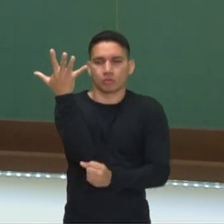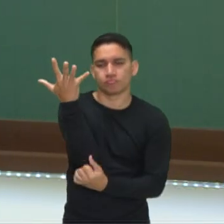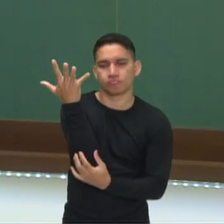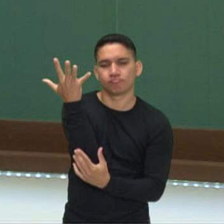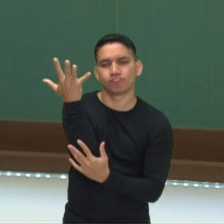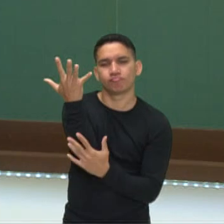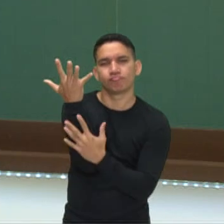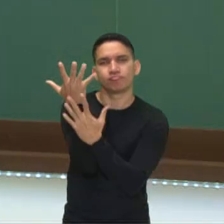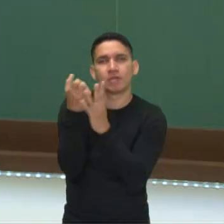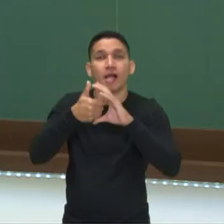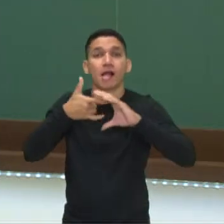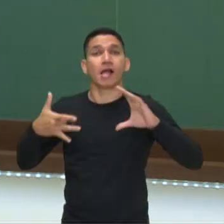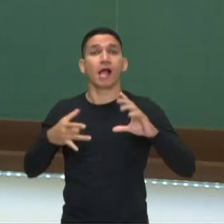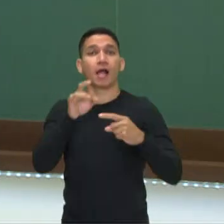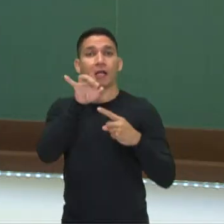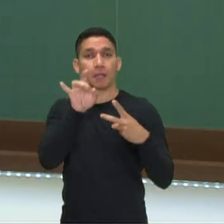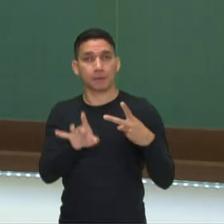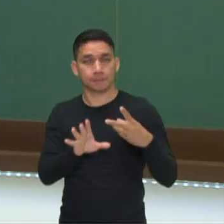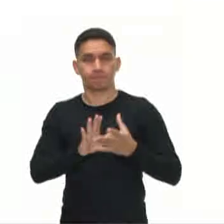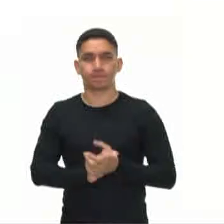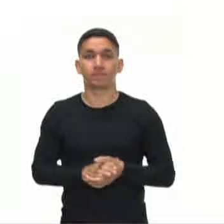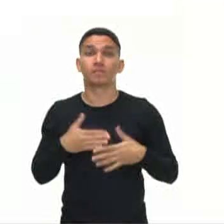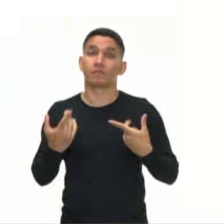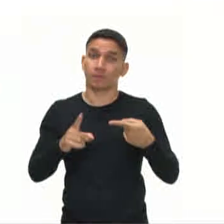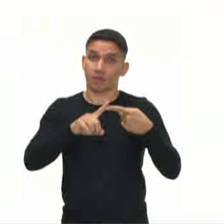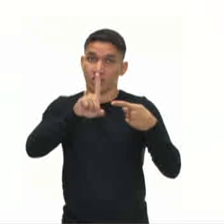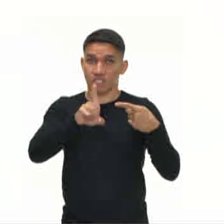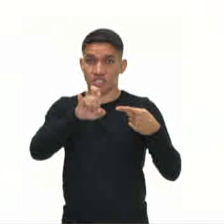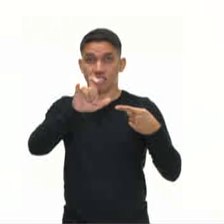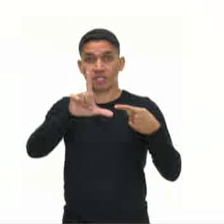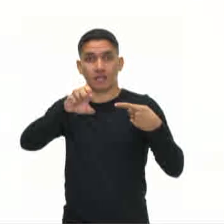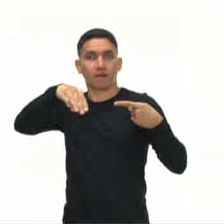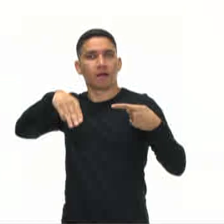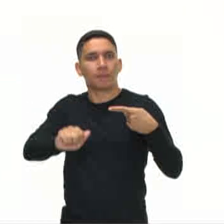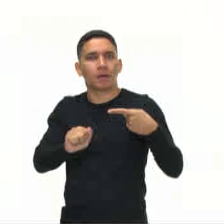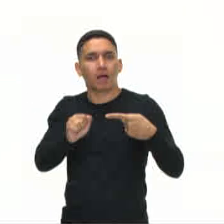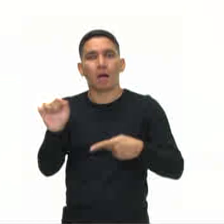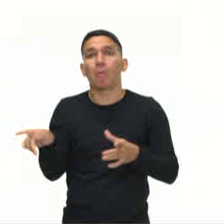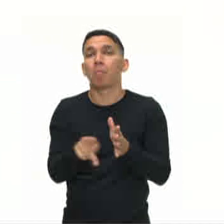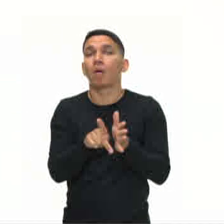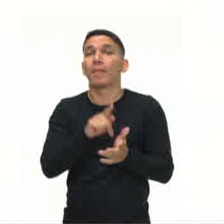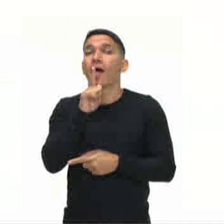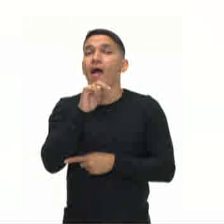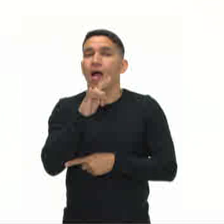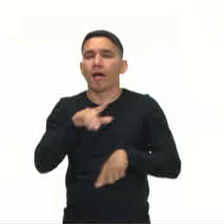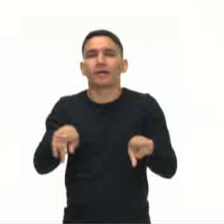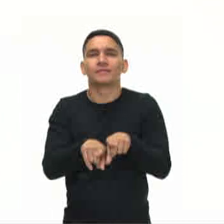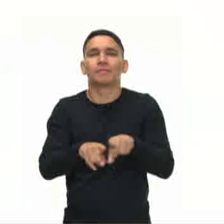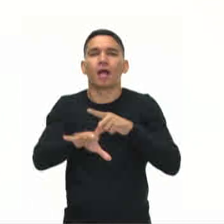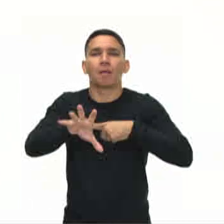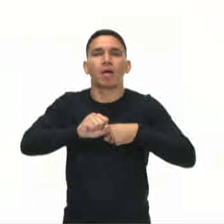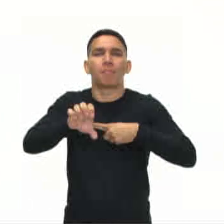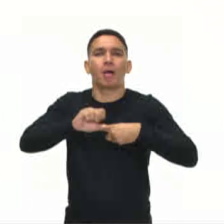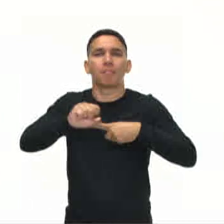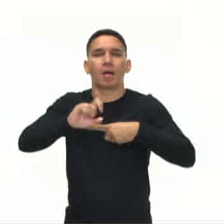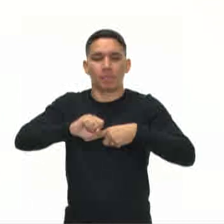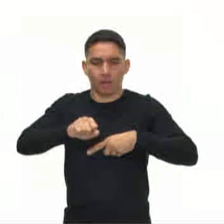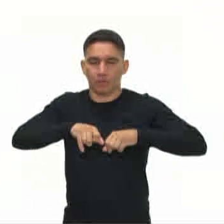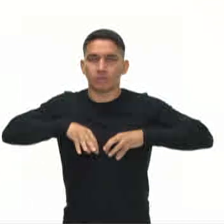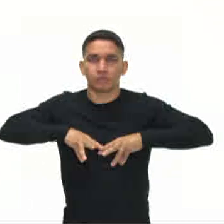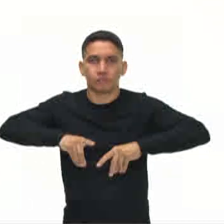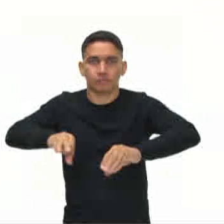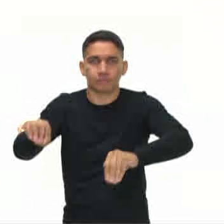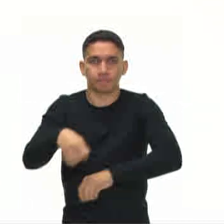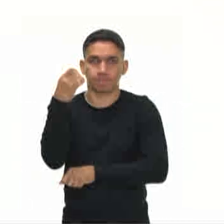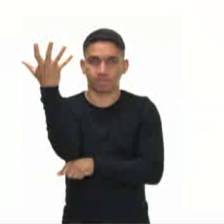uma característica de cada um? Então, o xilema, ele transporta a água e os sais minerais que estão presentes no